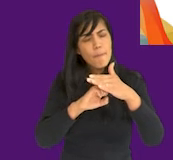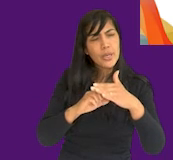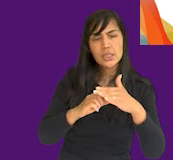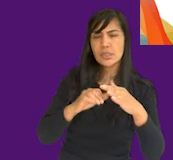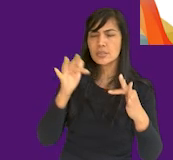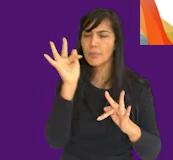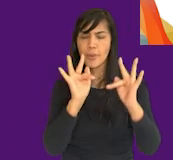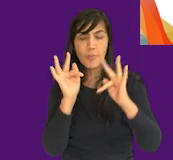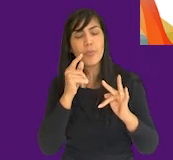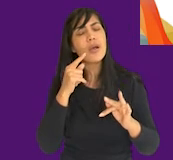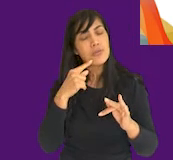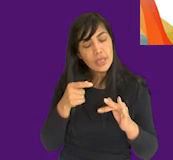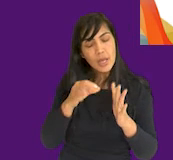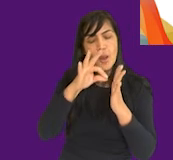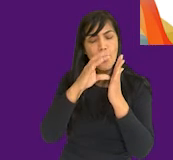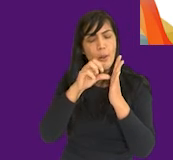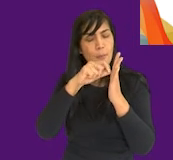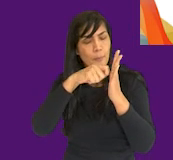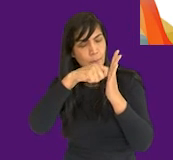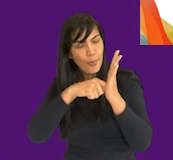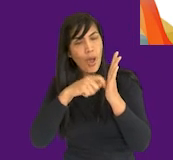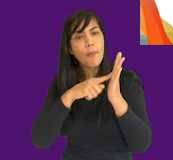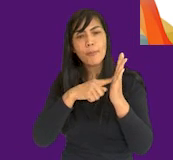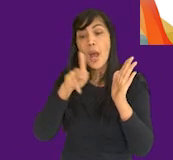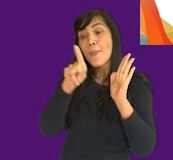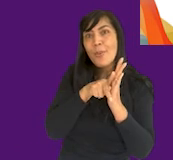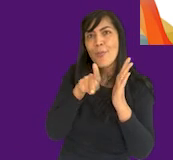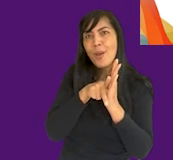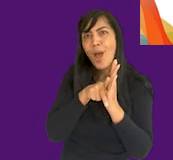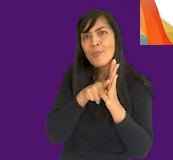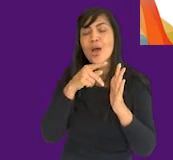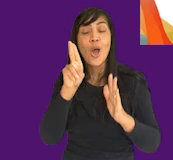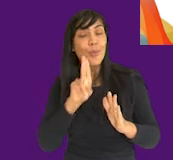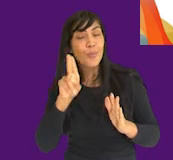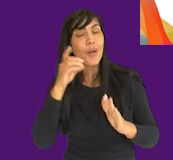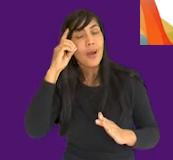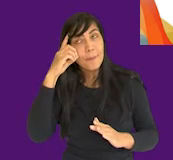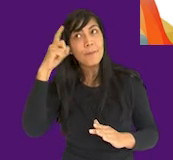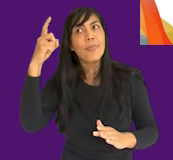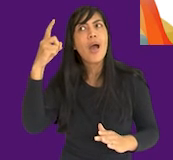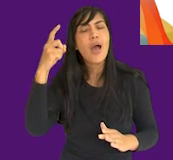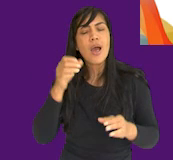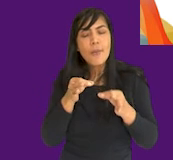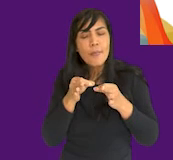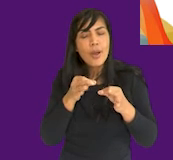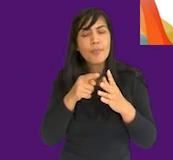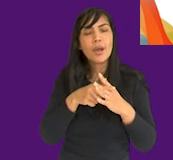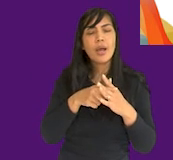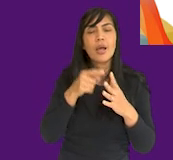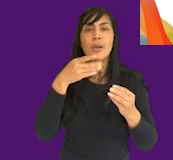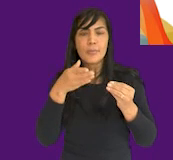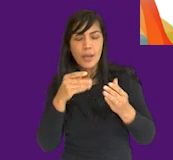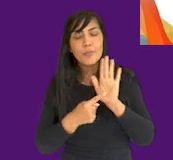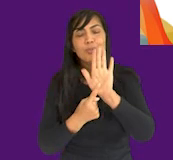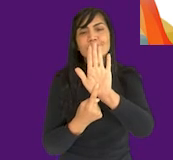fios rodando esses programas por conta própria utilizando essas a lógica para